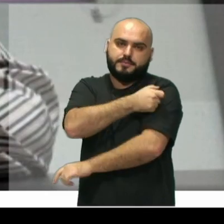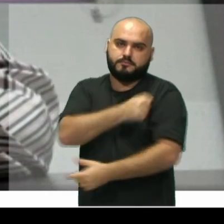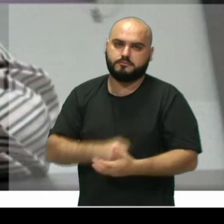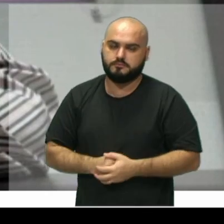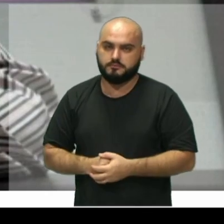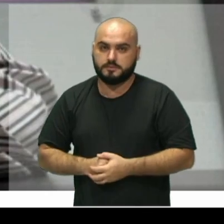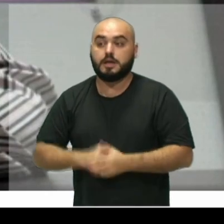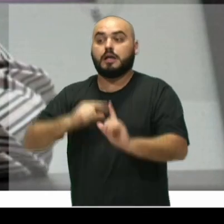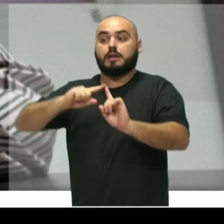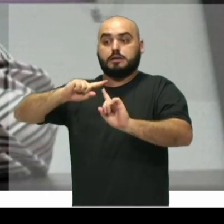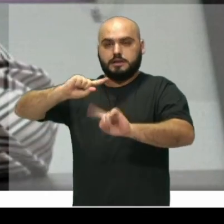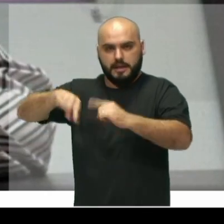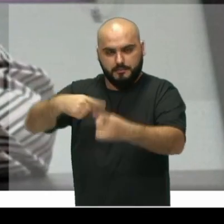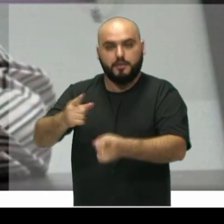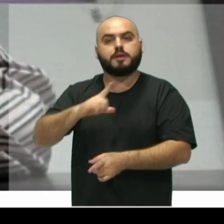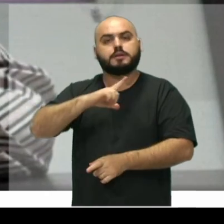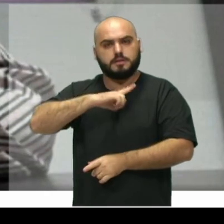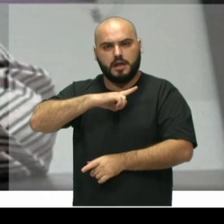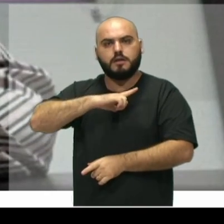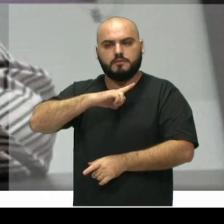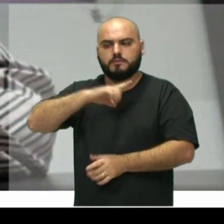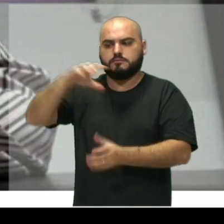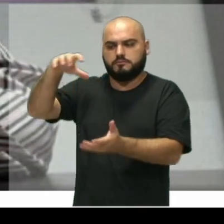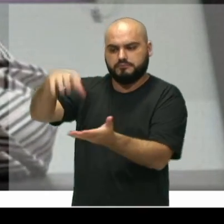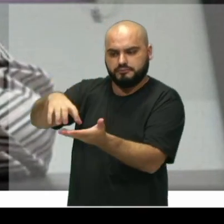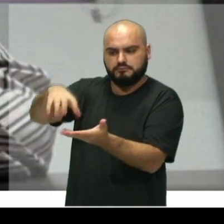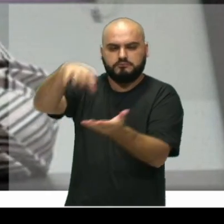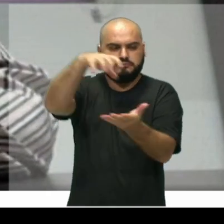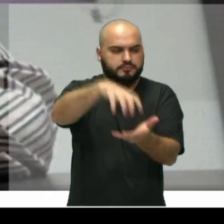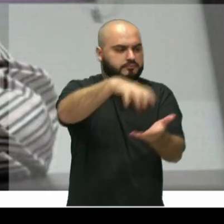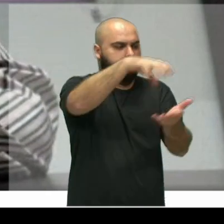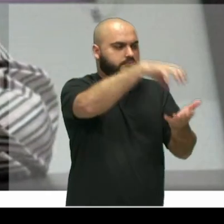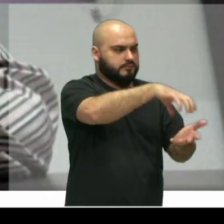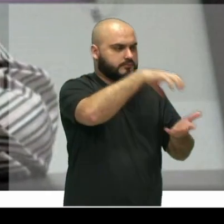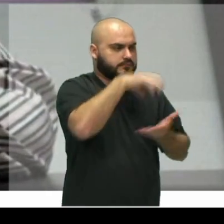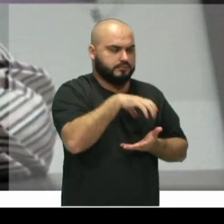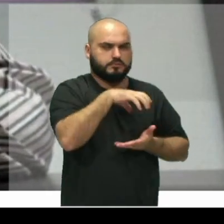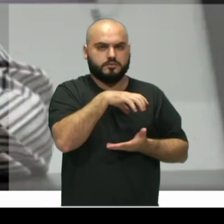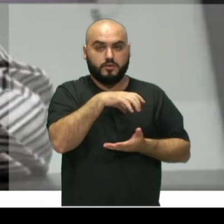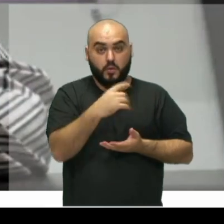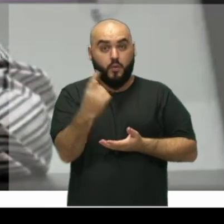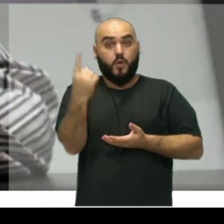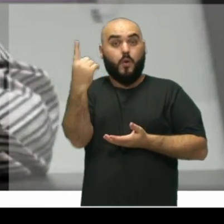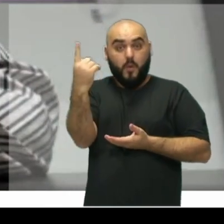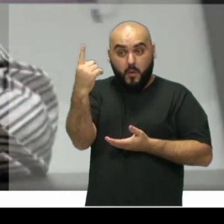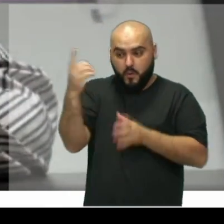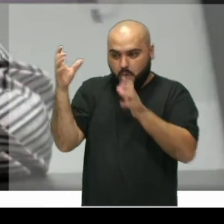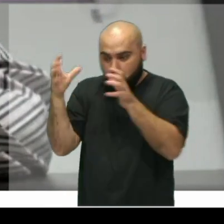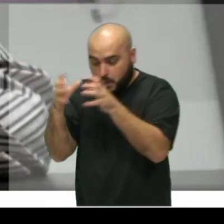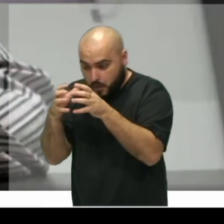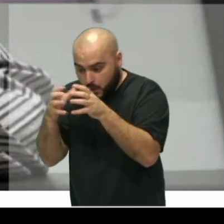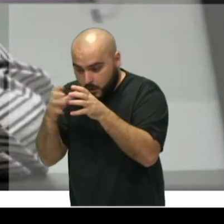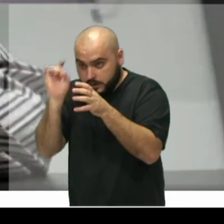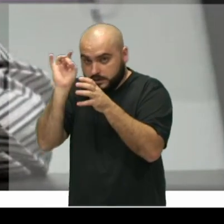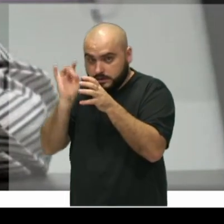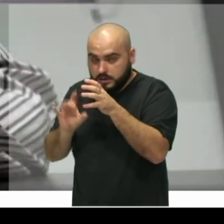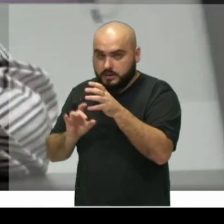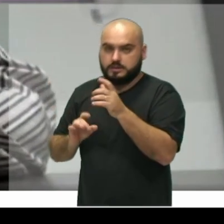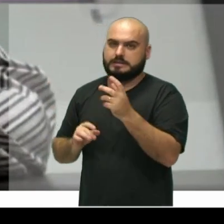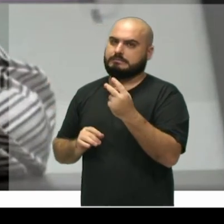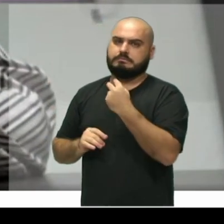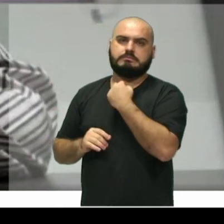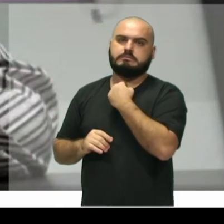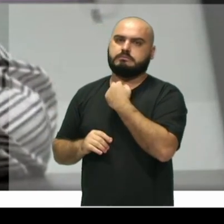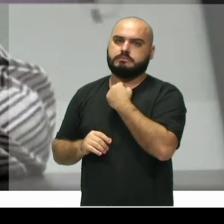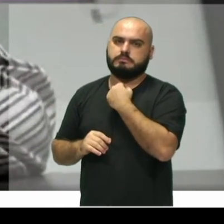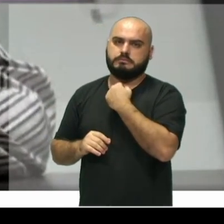pontos descentralizados, e se mostrou muito eficiente. Penso que concentrar num único local, muito embora a quantidade de pessoas com